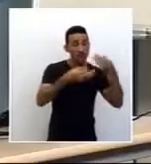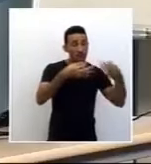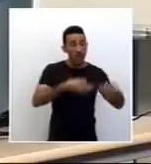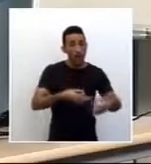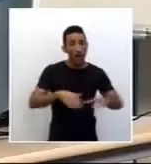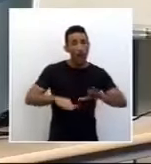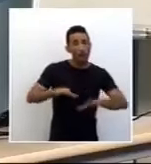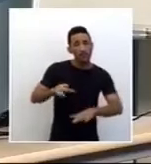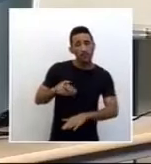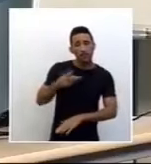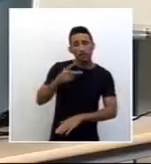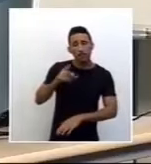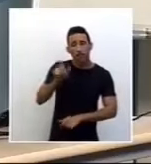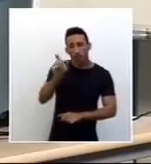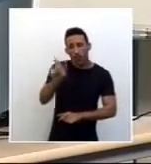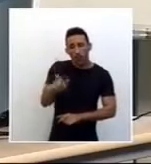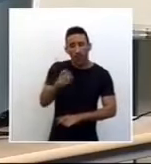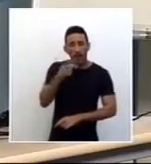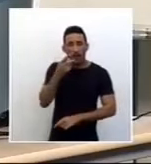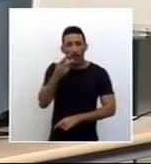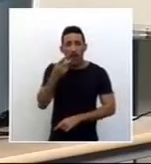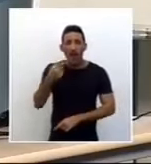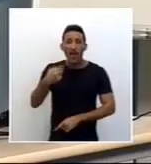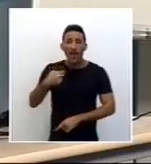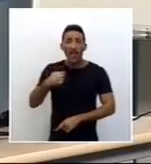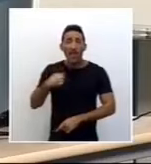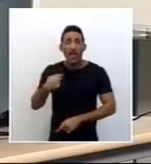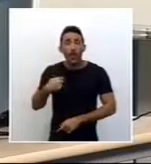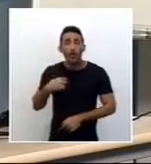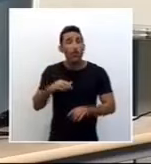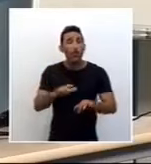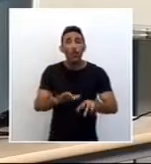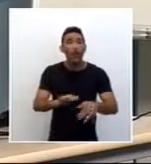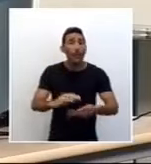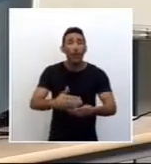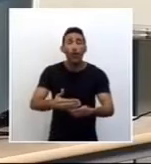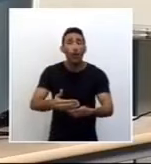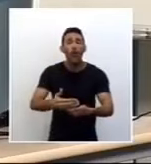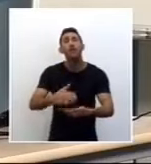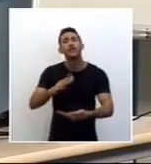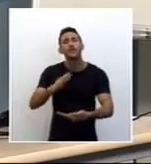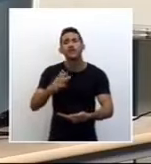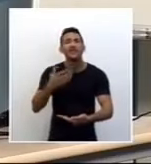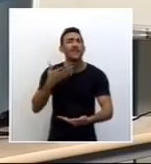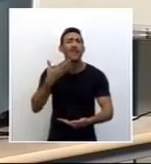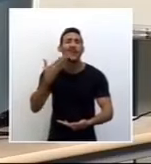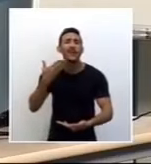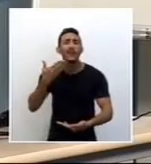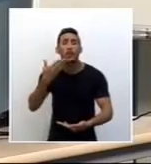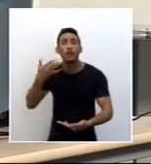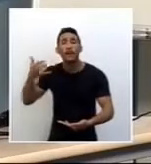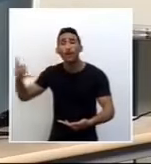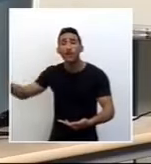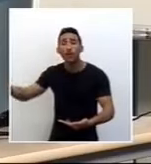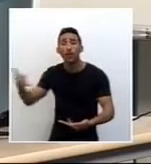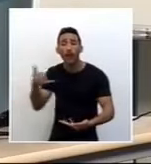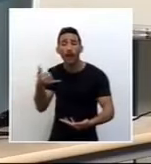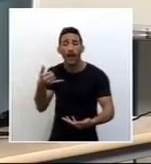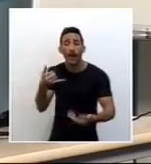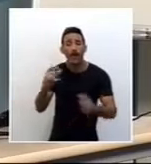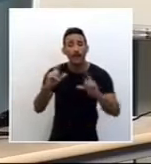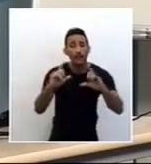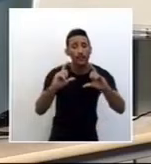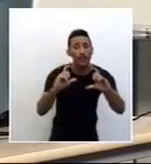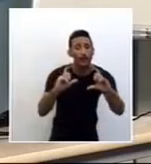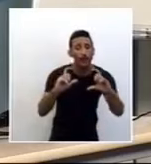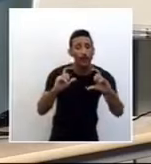fala mais eu tô no PC gente Você tá no PC está um print não se pega o celular e tira uma foto eu faço isso na minha casa pega o celular